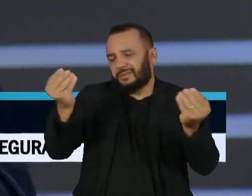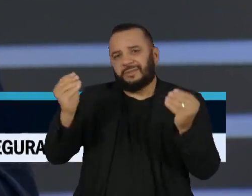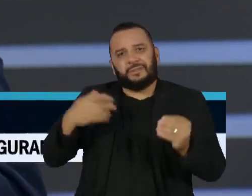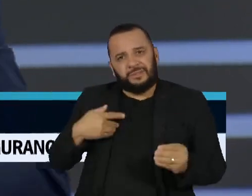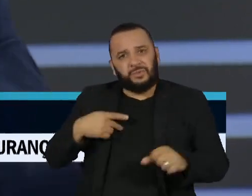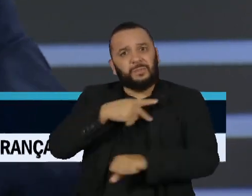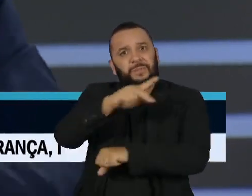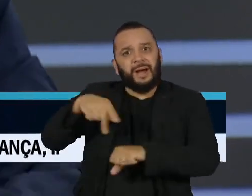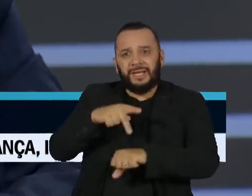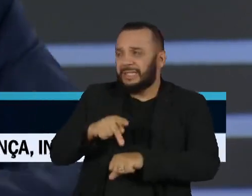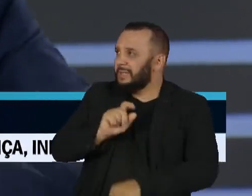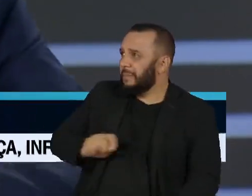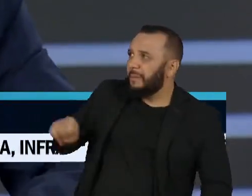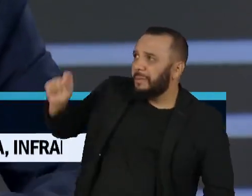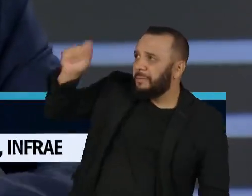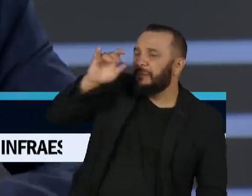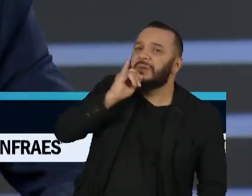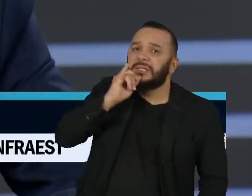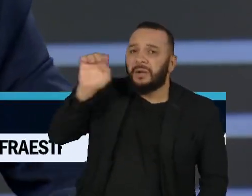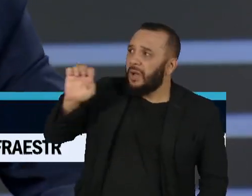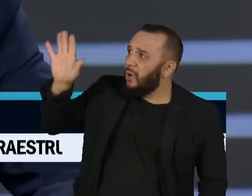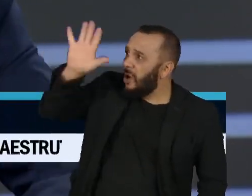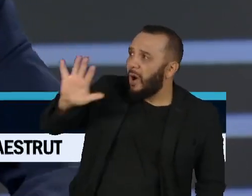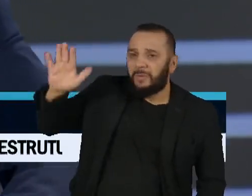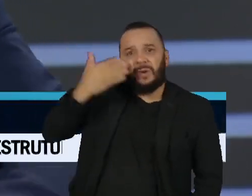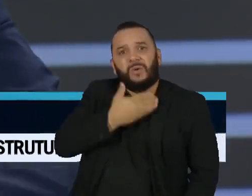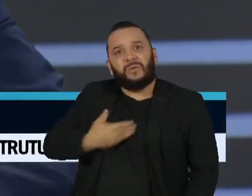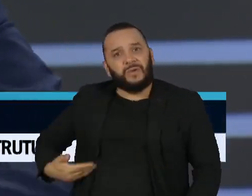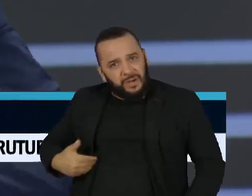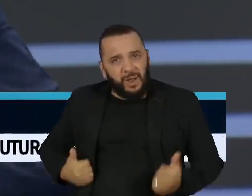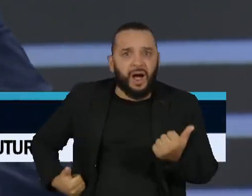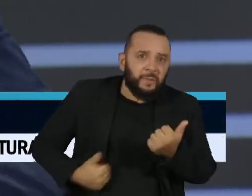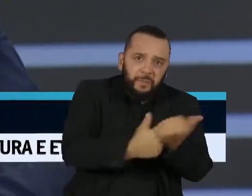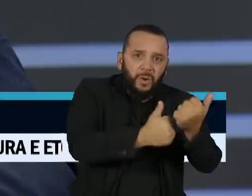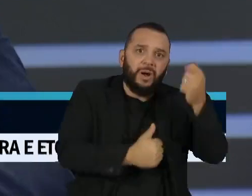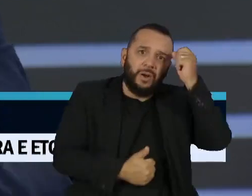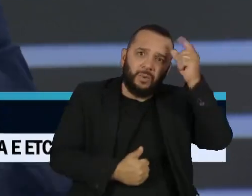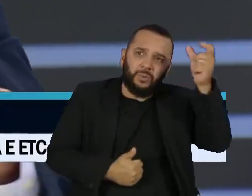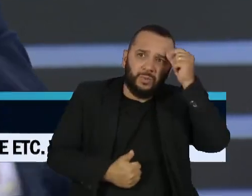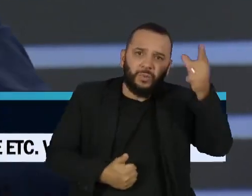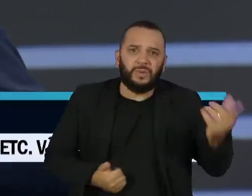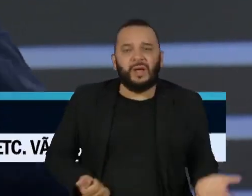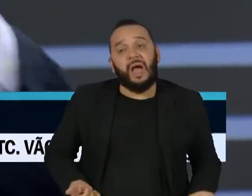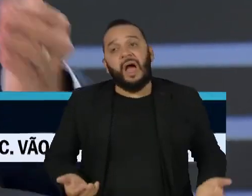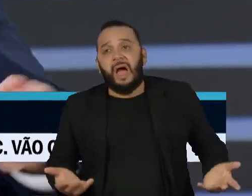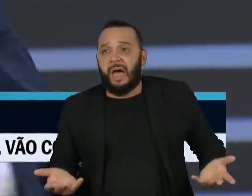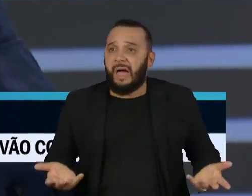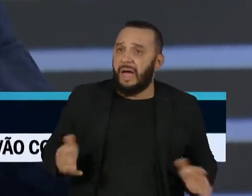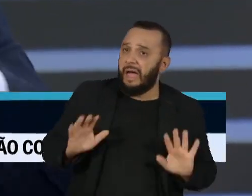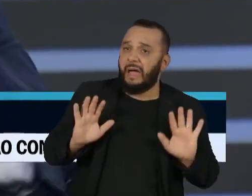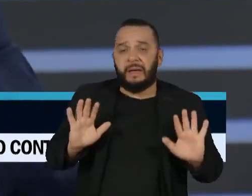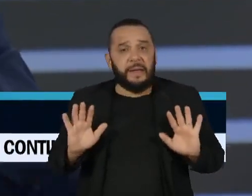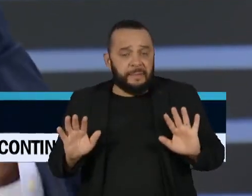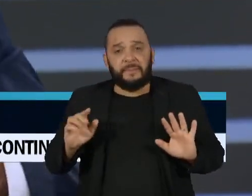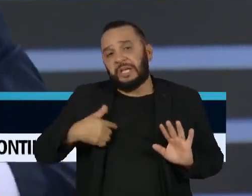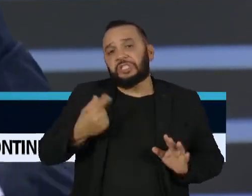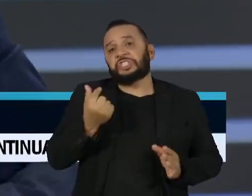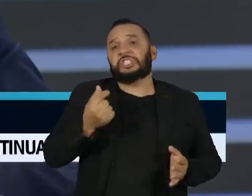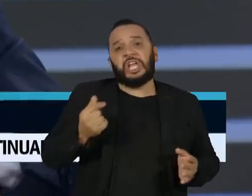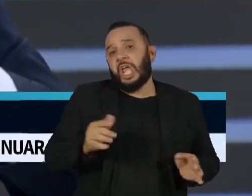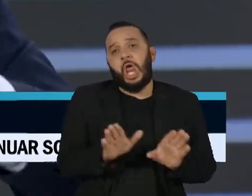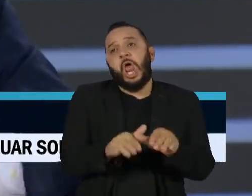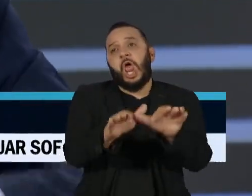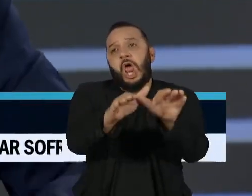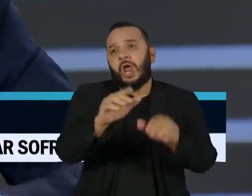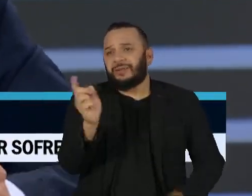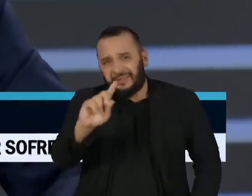na Europa, os governos apoiam a cultura. Isso, alguém fala assim, mas isso é dinheiro jogado fora? Não, nós